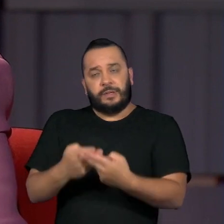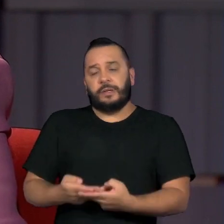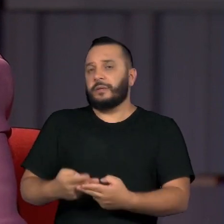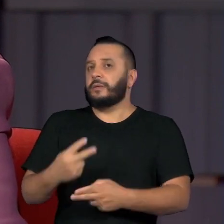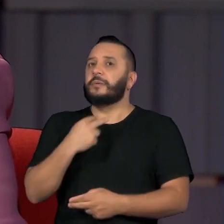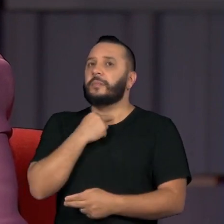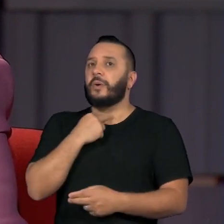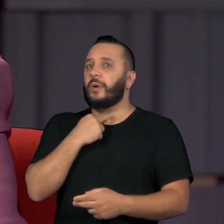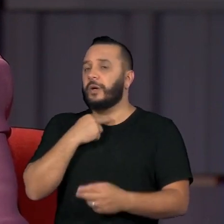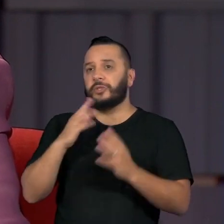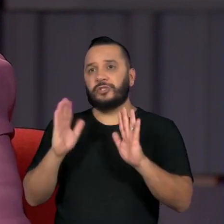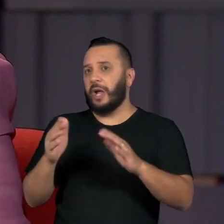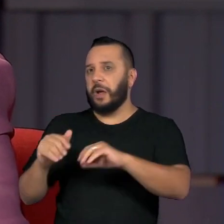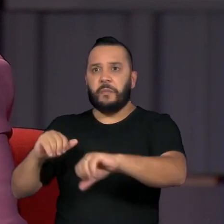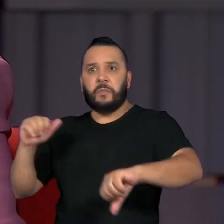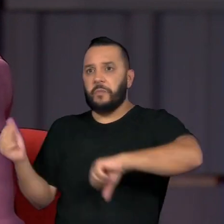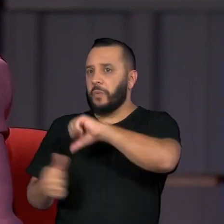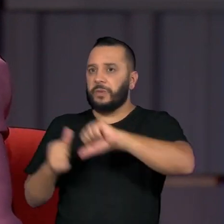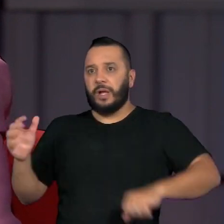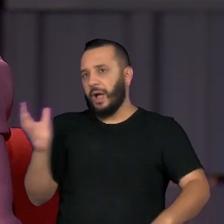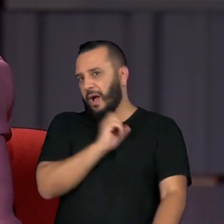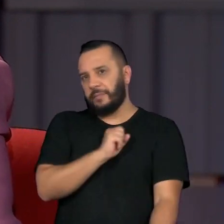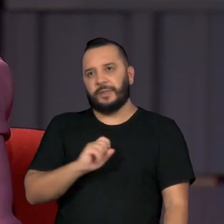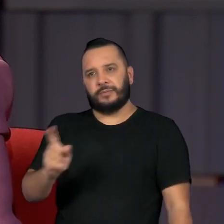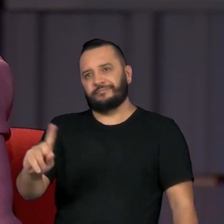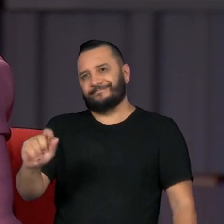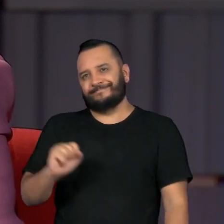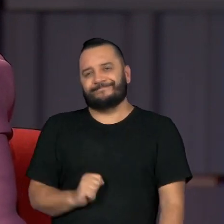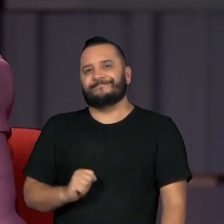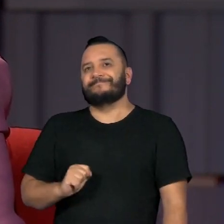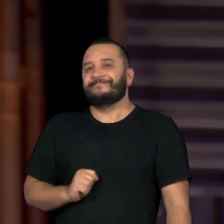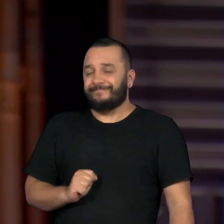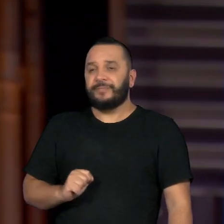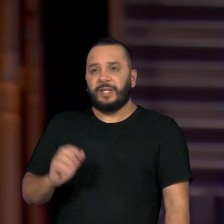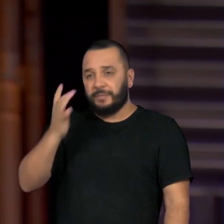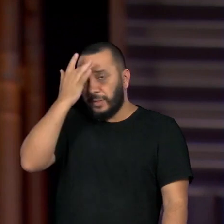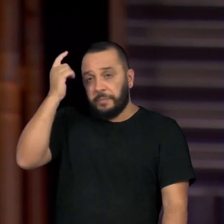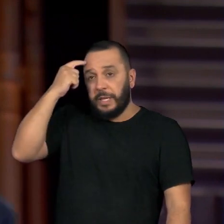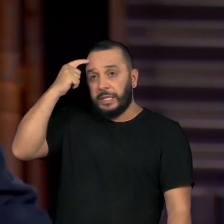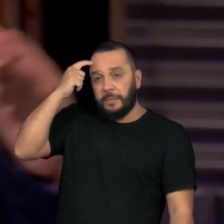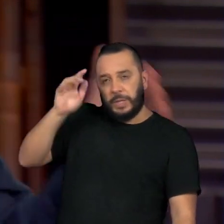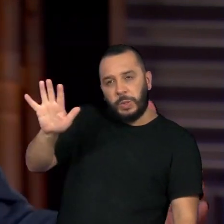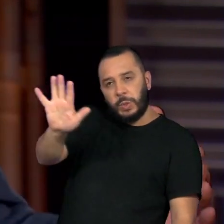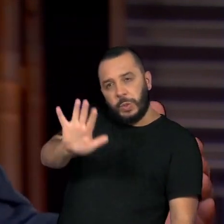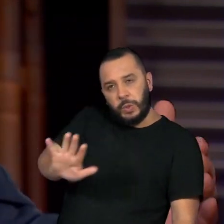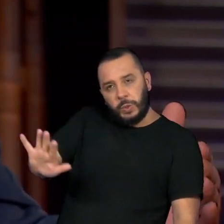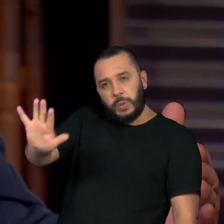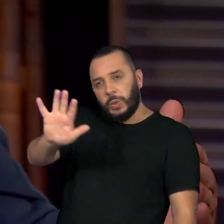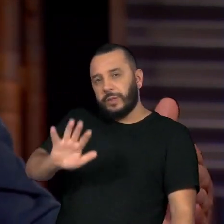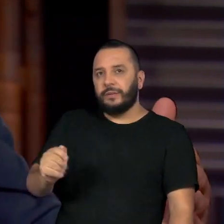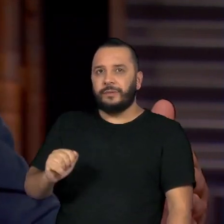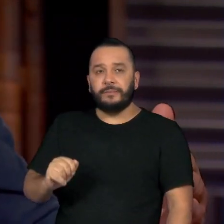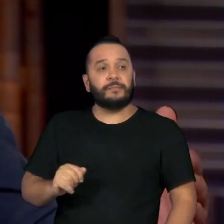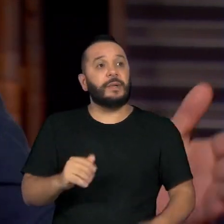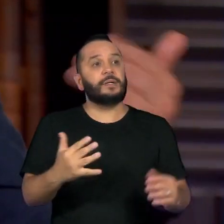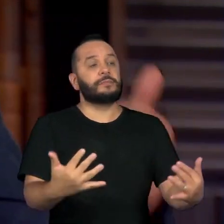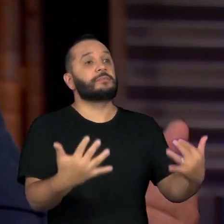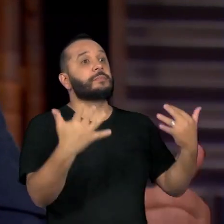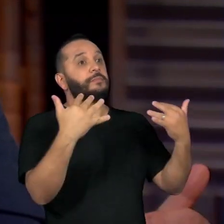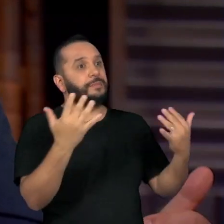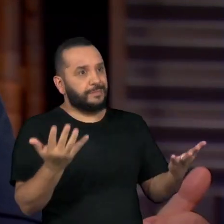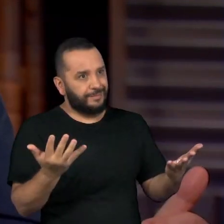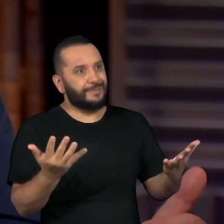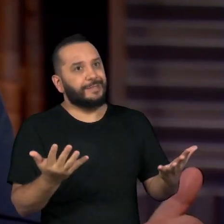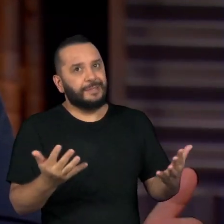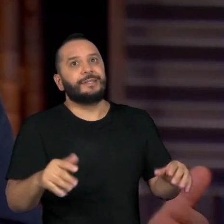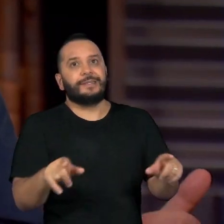que a gente mude um estereótipo da noite para o dia, que isso não vai acontecer. E mas outra coisa, hein? Ganhando visibilidade, você ganha mais o quê?